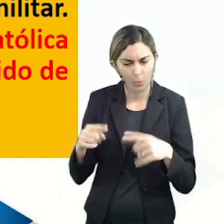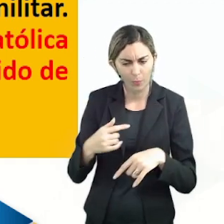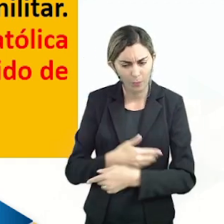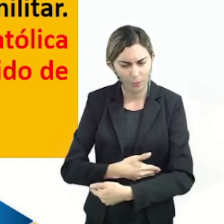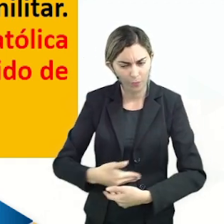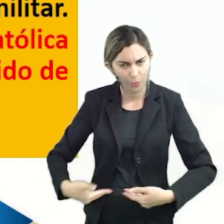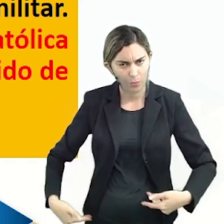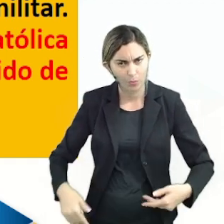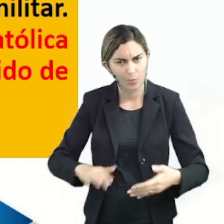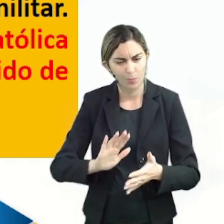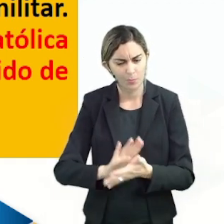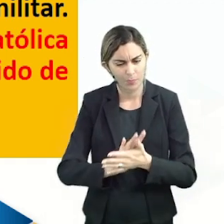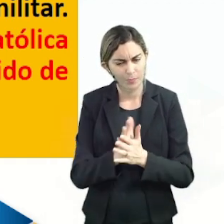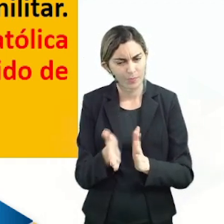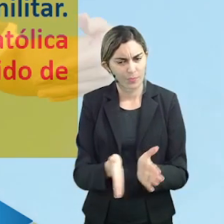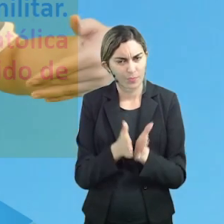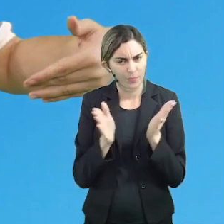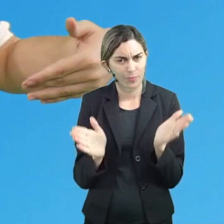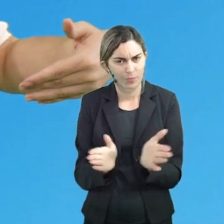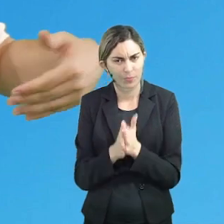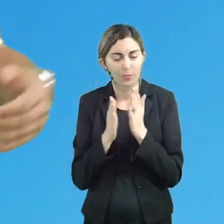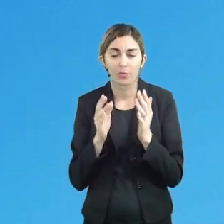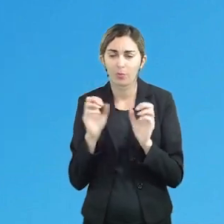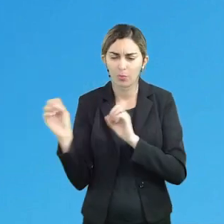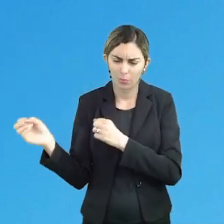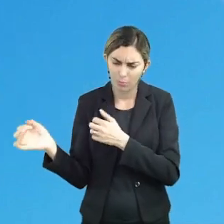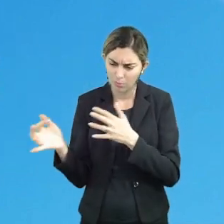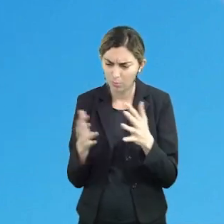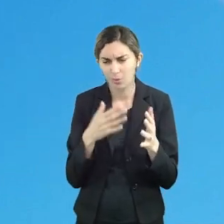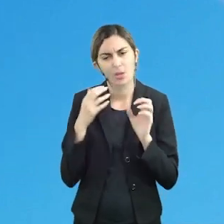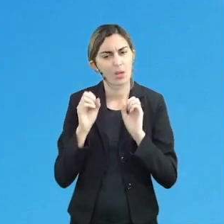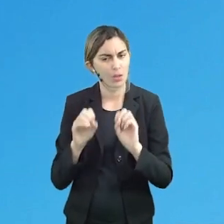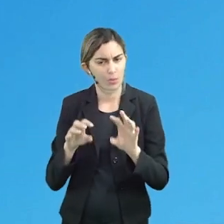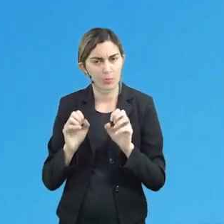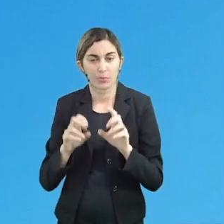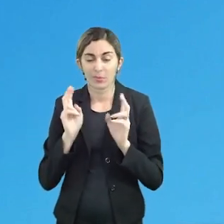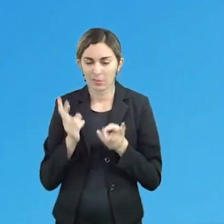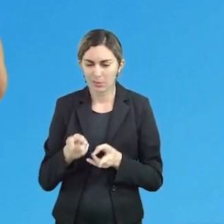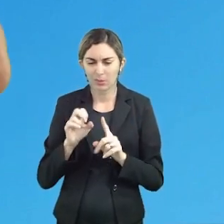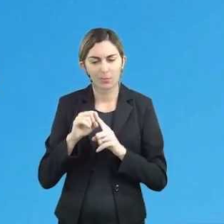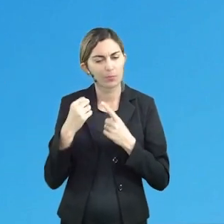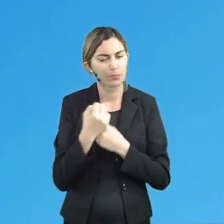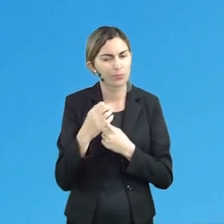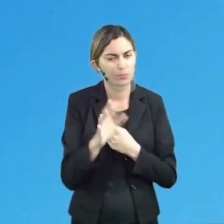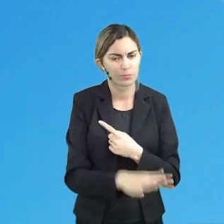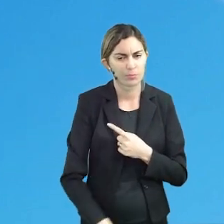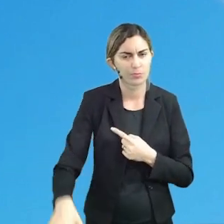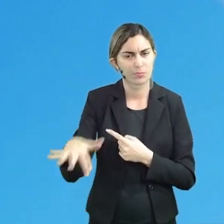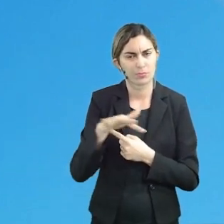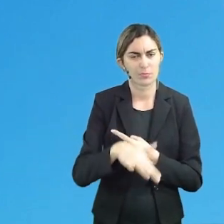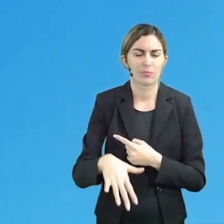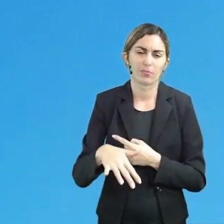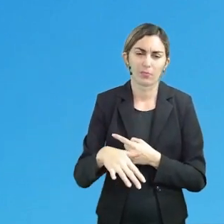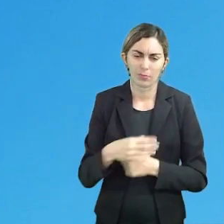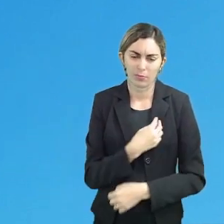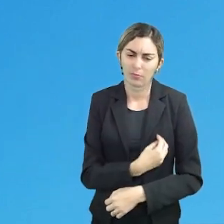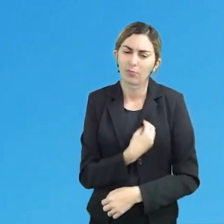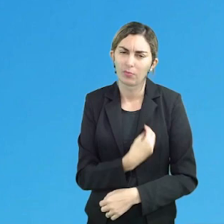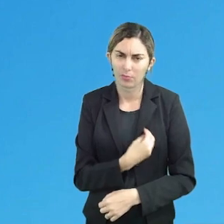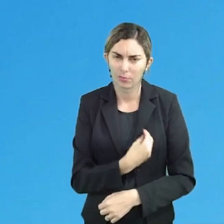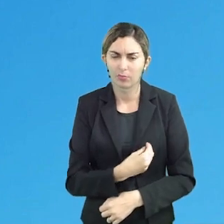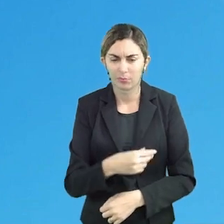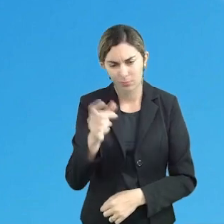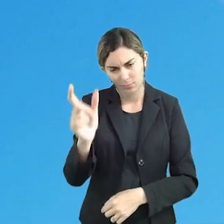Já percebemos que em toda a nossa aula, sempre essa questão social está presente na vida